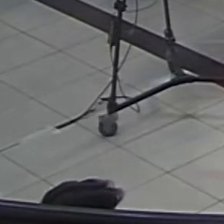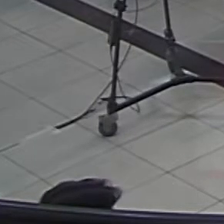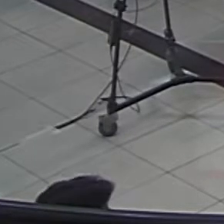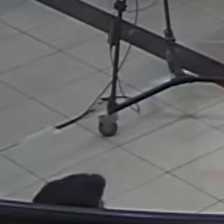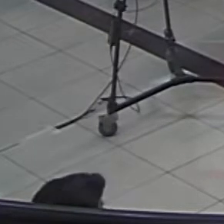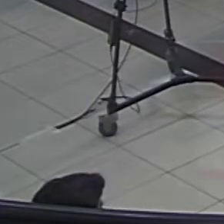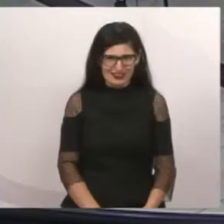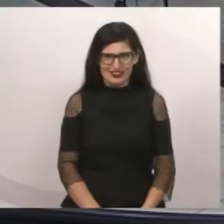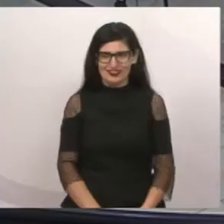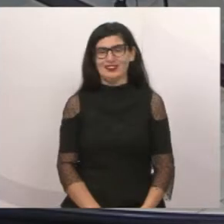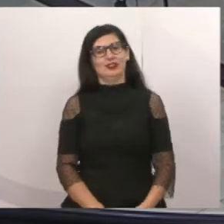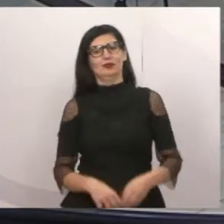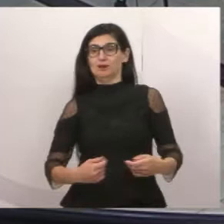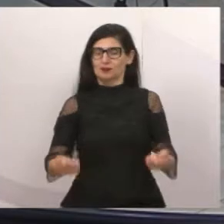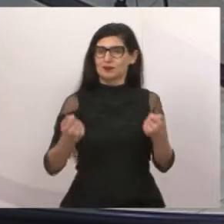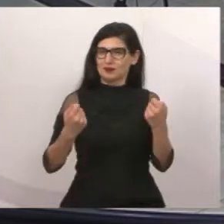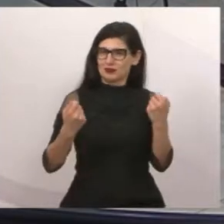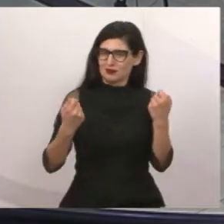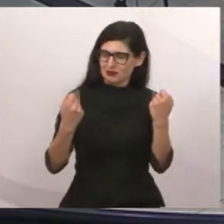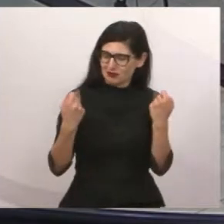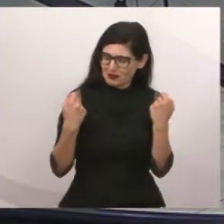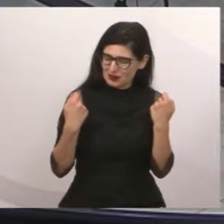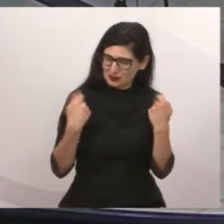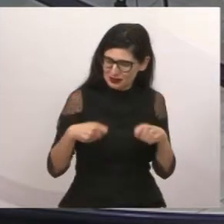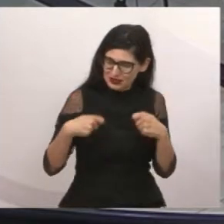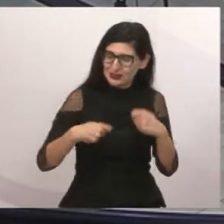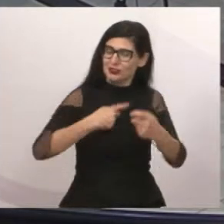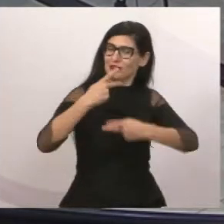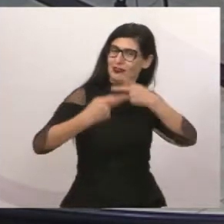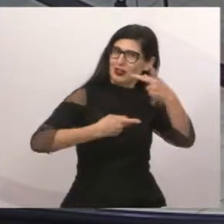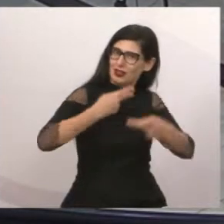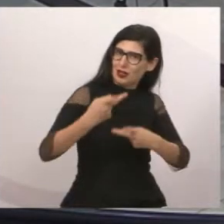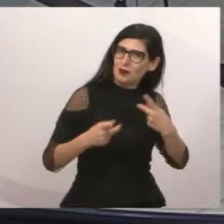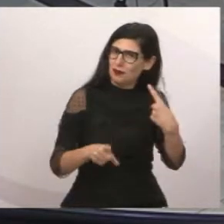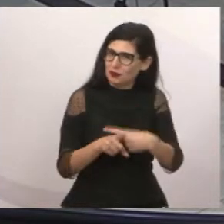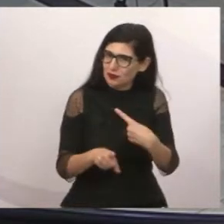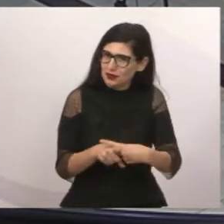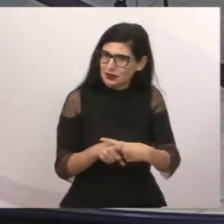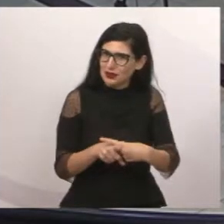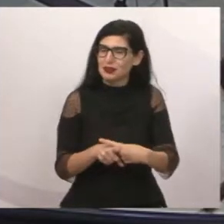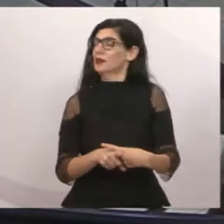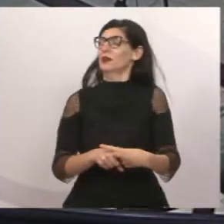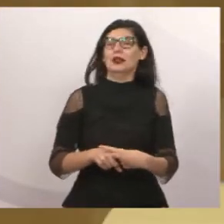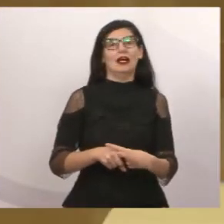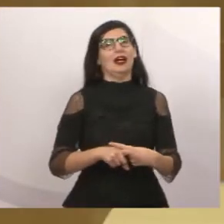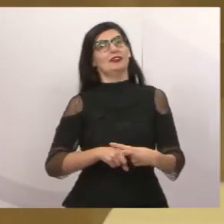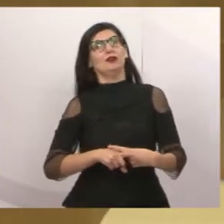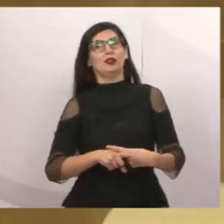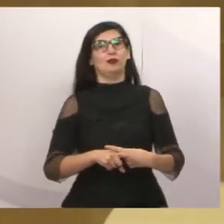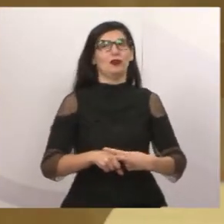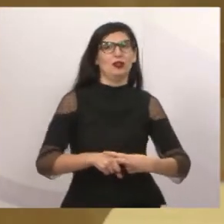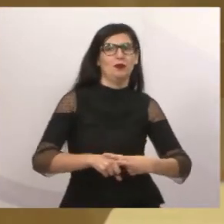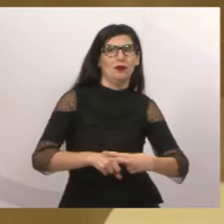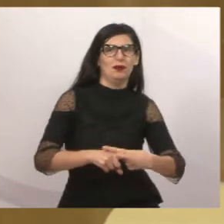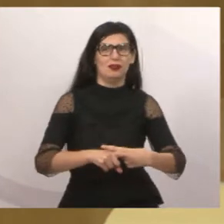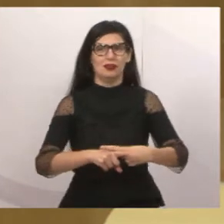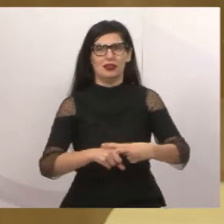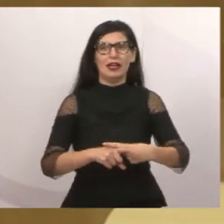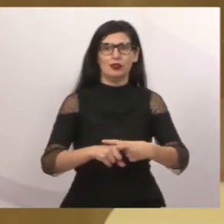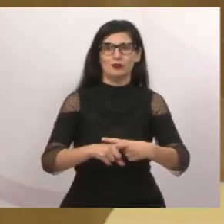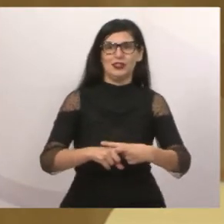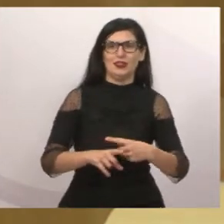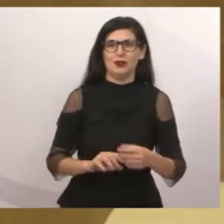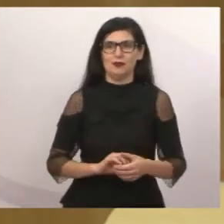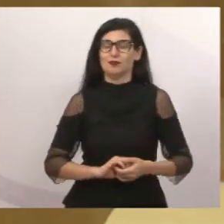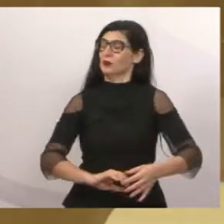Eu não posso deixar de contribuir nessa questão, porque a gente entende que controle interno é uma